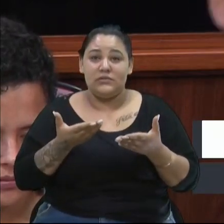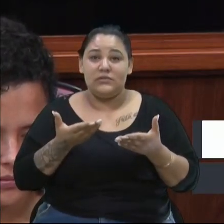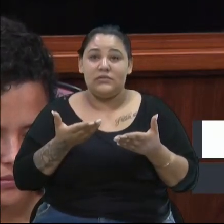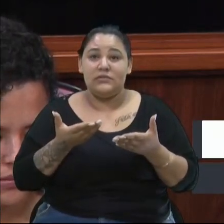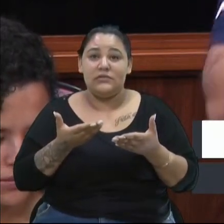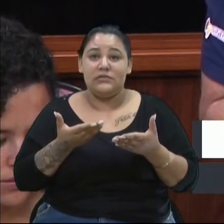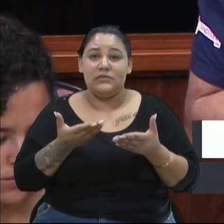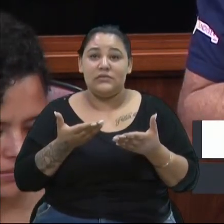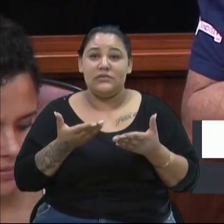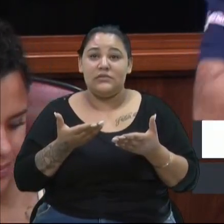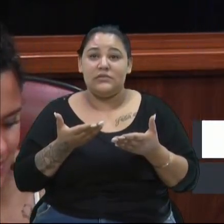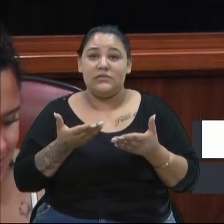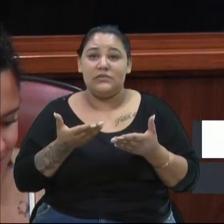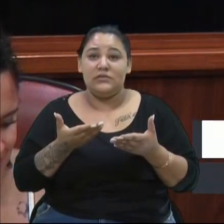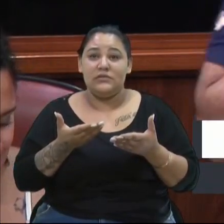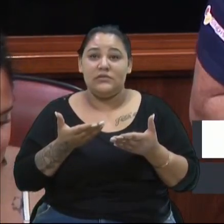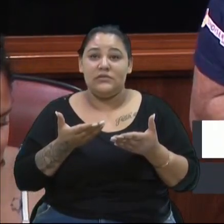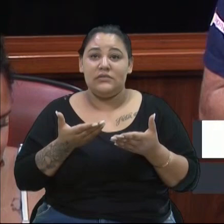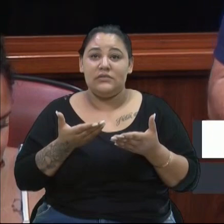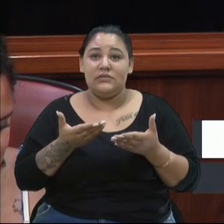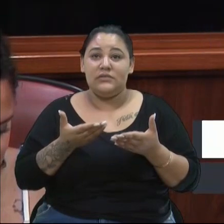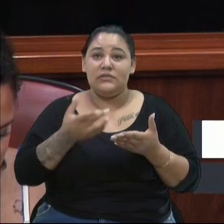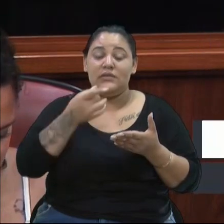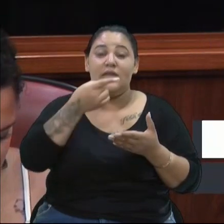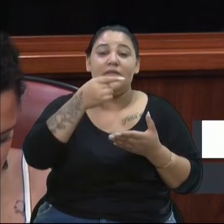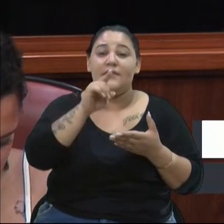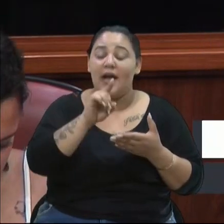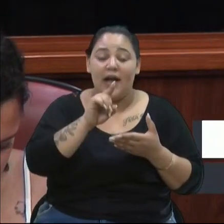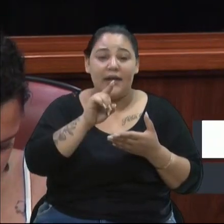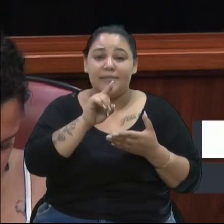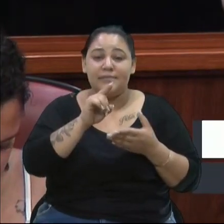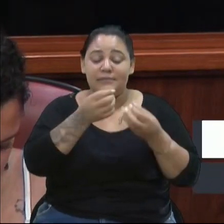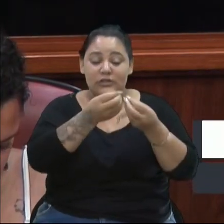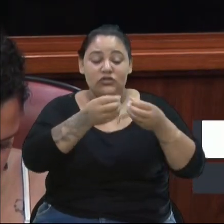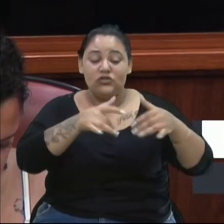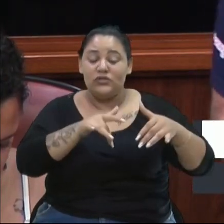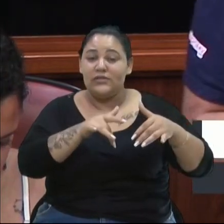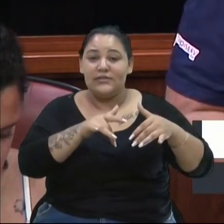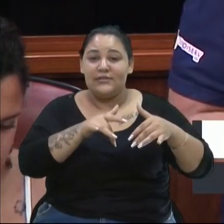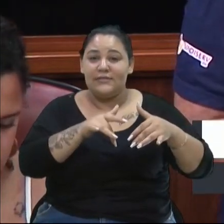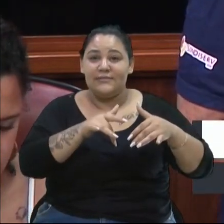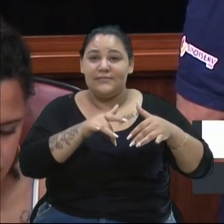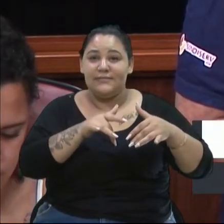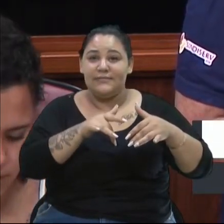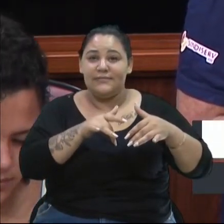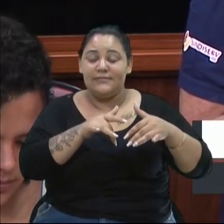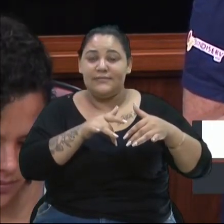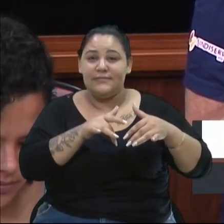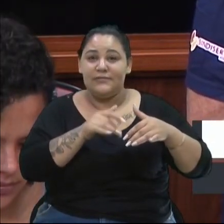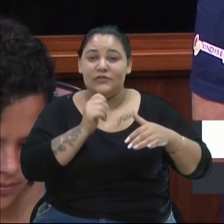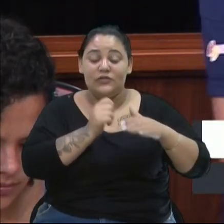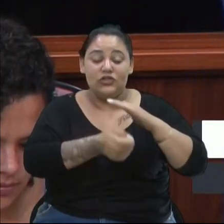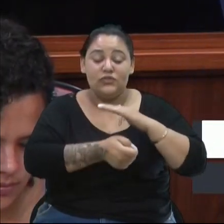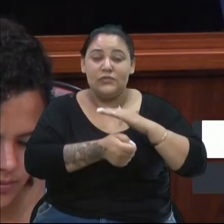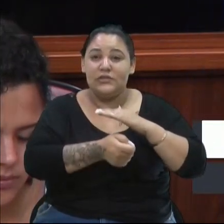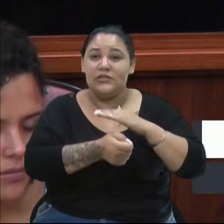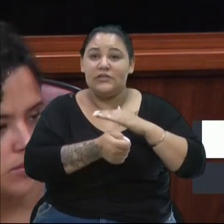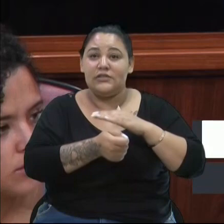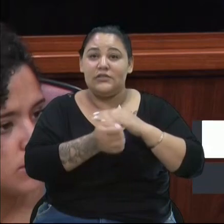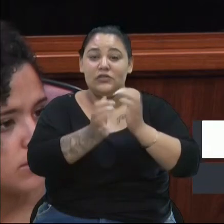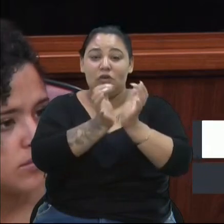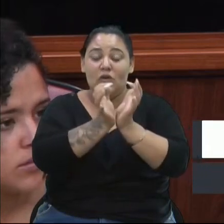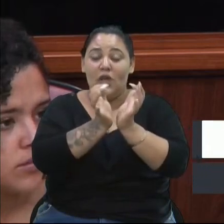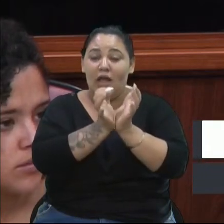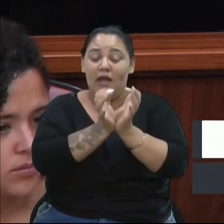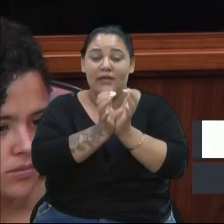Eu ia usar o mesóclise e não consegui. Vai se inviabilizar a investidura de colegas